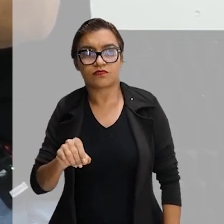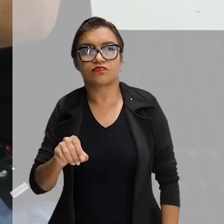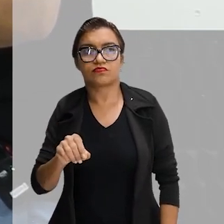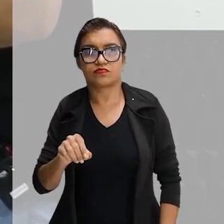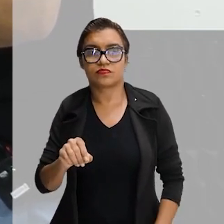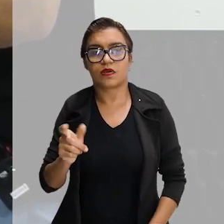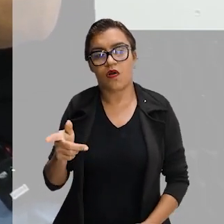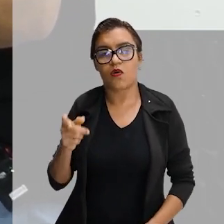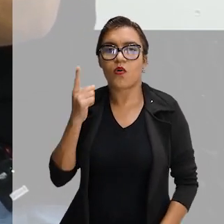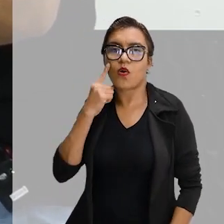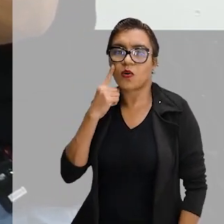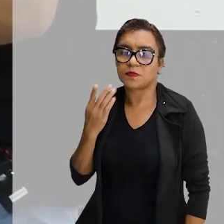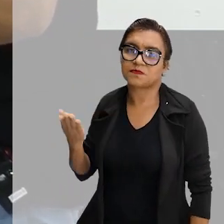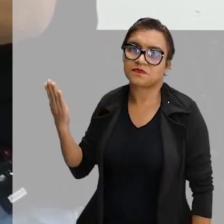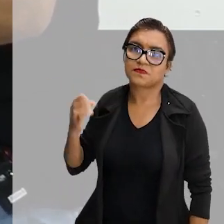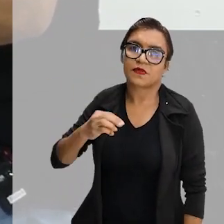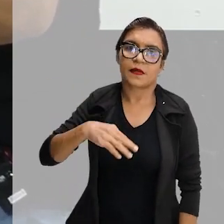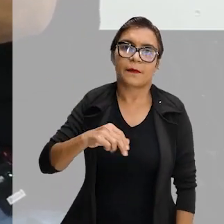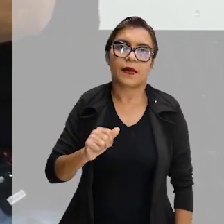a marginalização, ó.